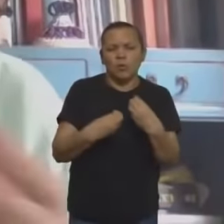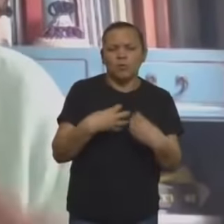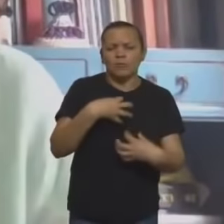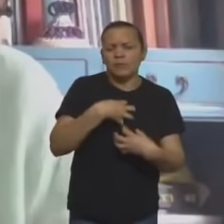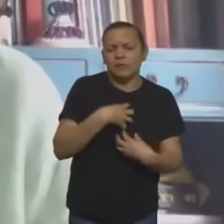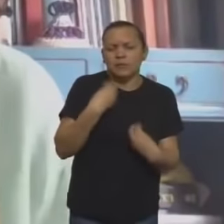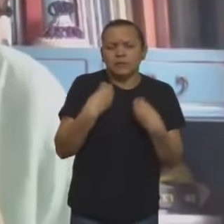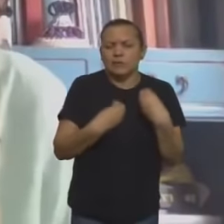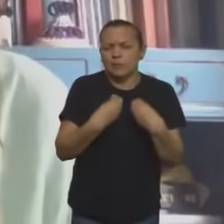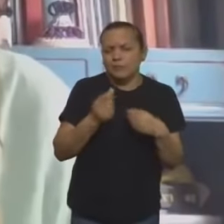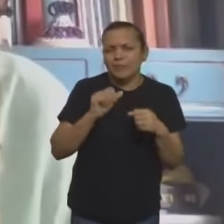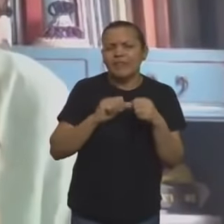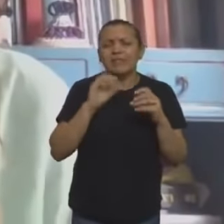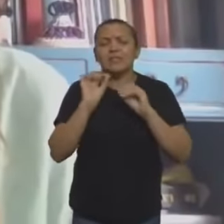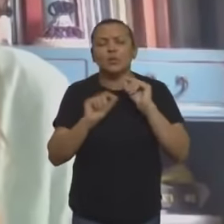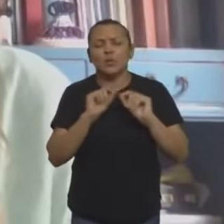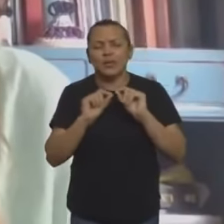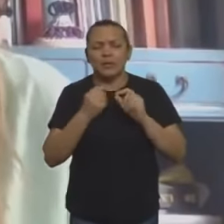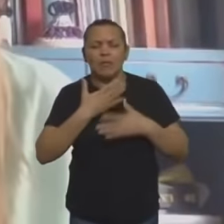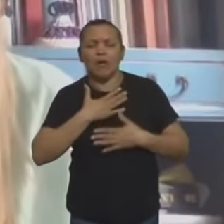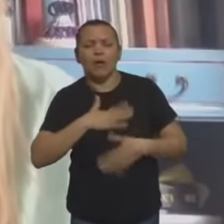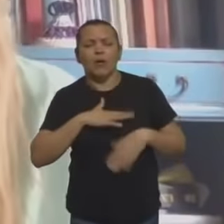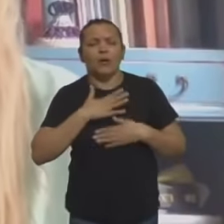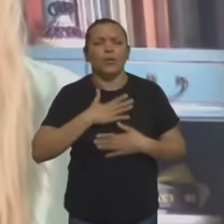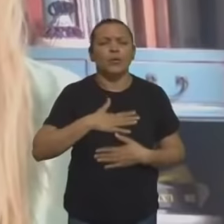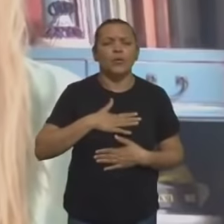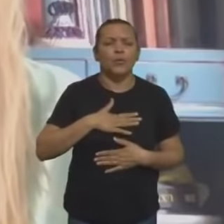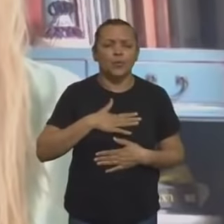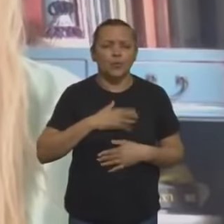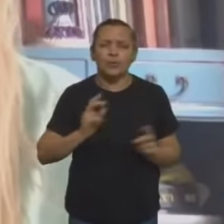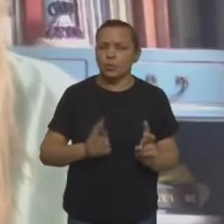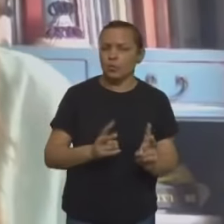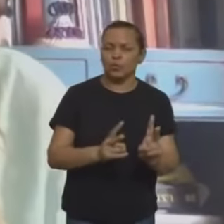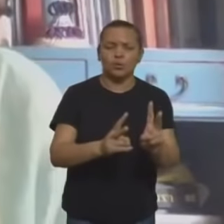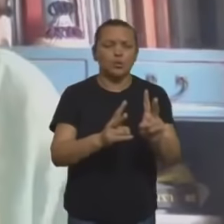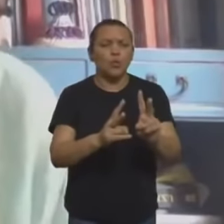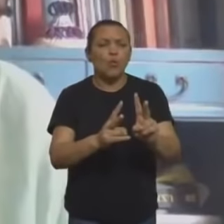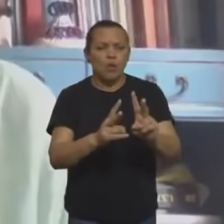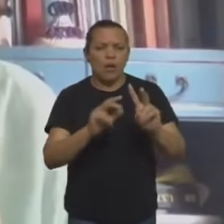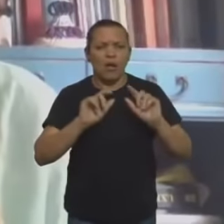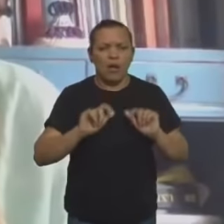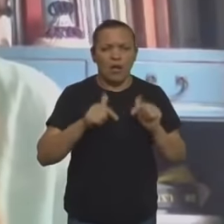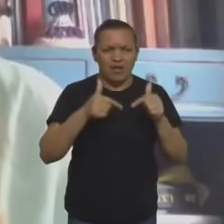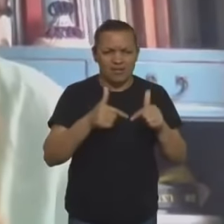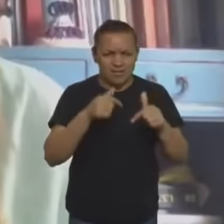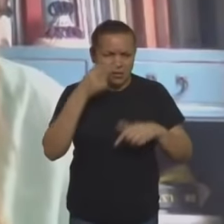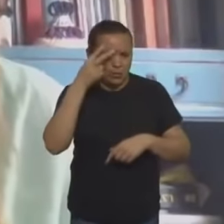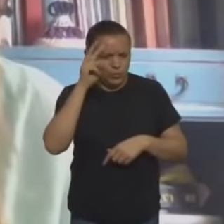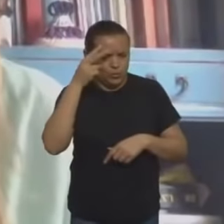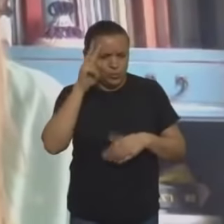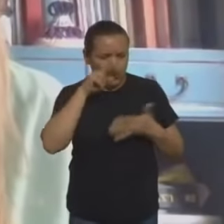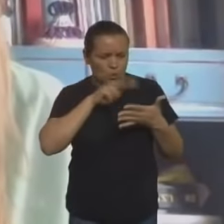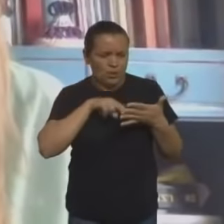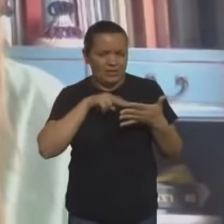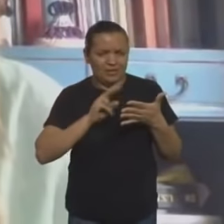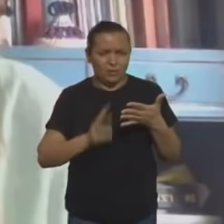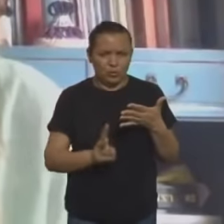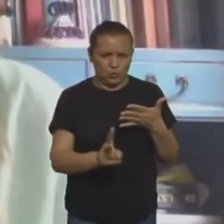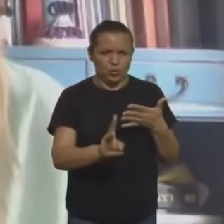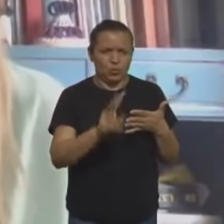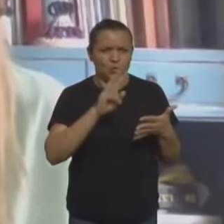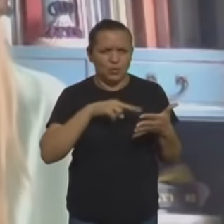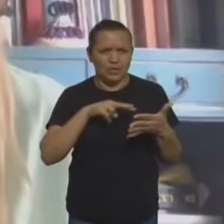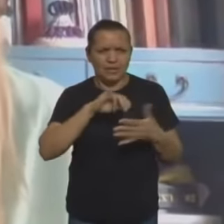eles fariam para se acalmar. Então, a continuidade daquele exemplo, né, da história que vocês estavam lendo, por exemplo,